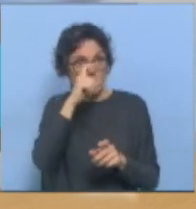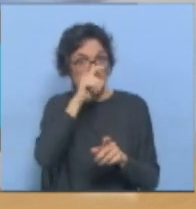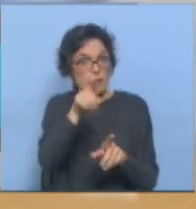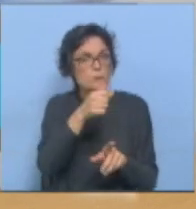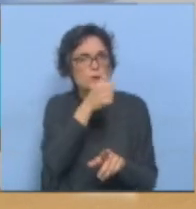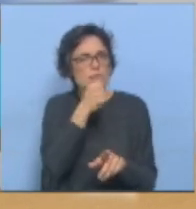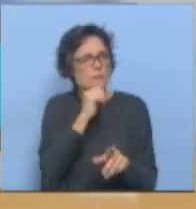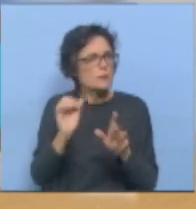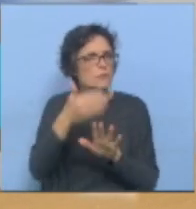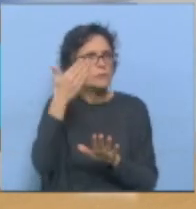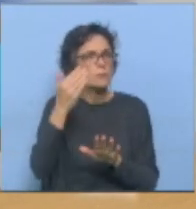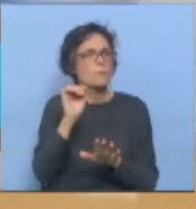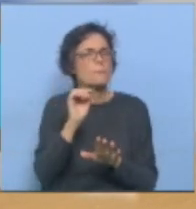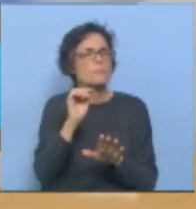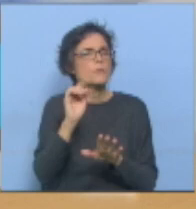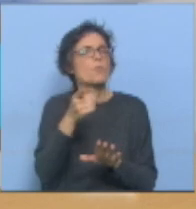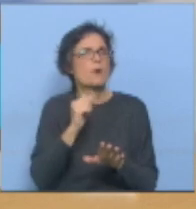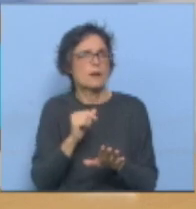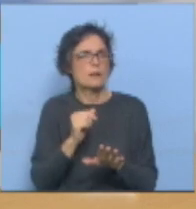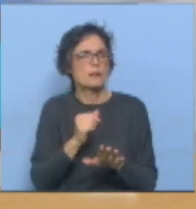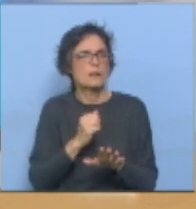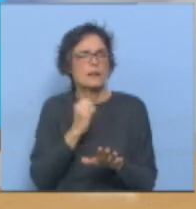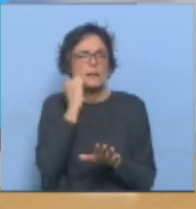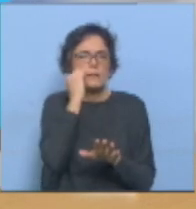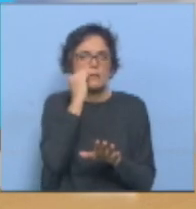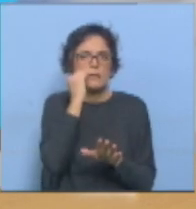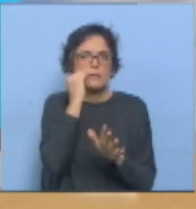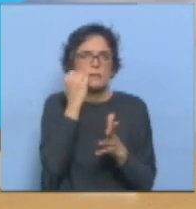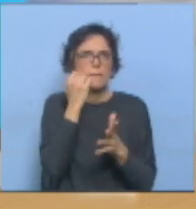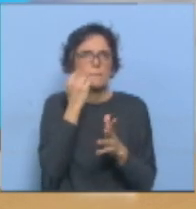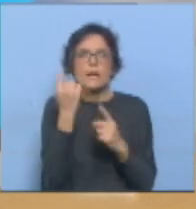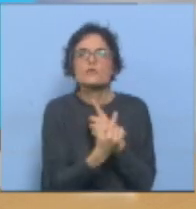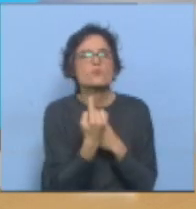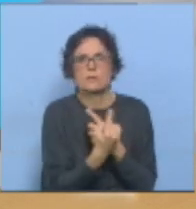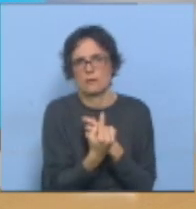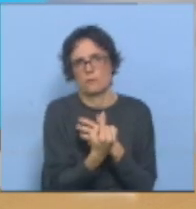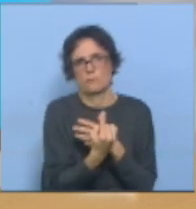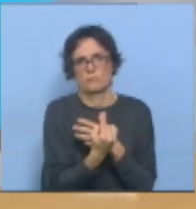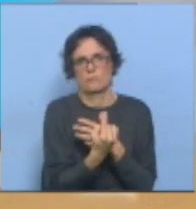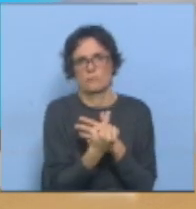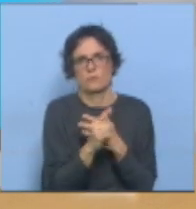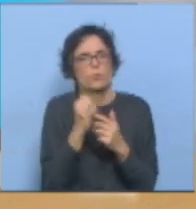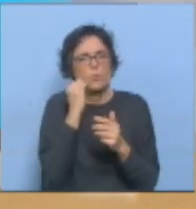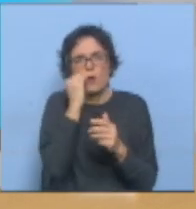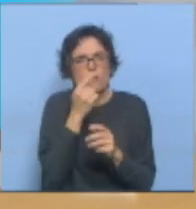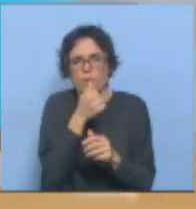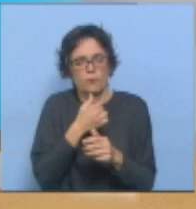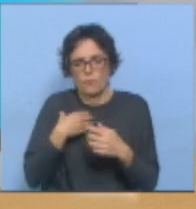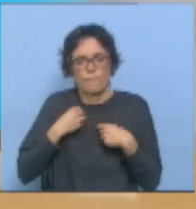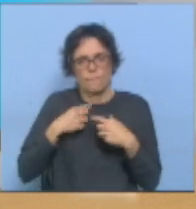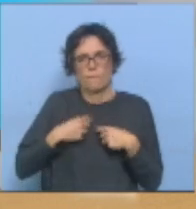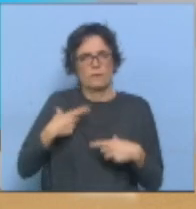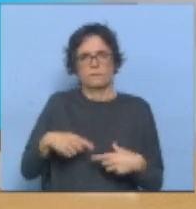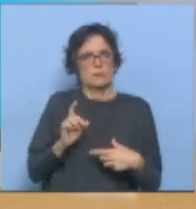solução. Portanto, quando as pessoas estão nesse sofrimento, tem muito a ver com solidão. Quando se começa a permitir que alguns de nós,